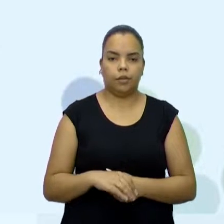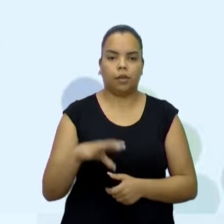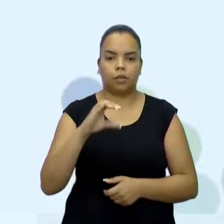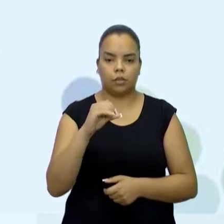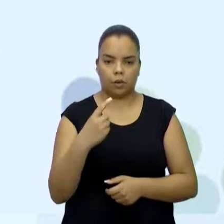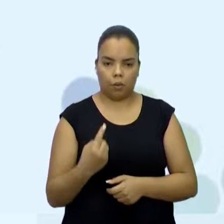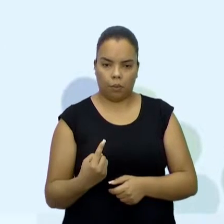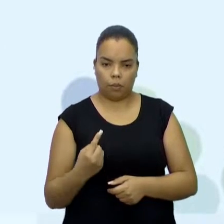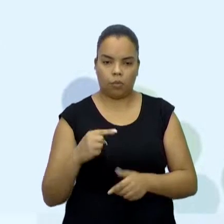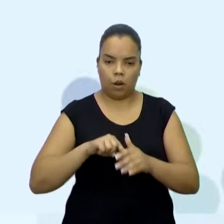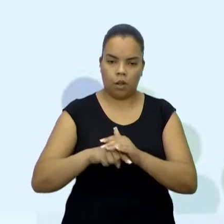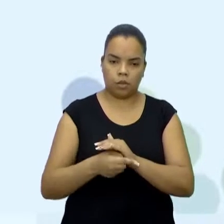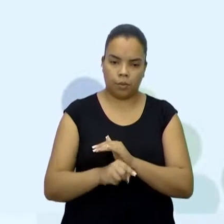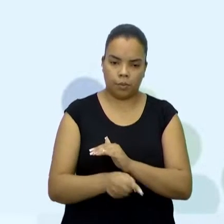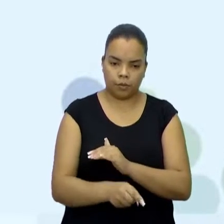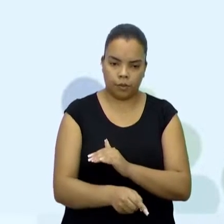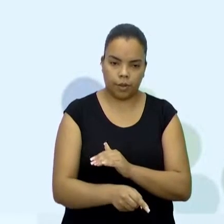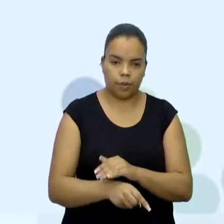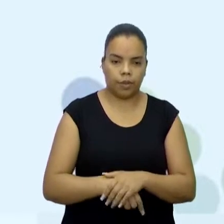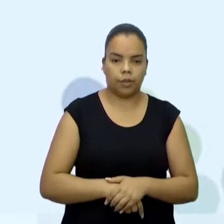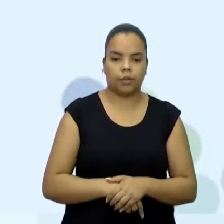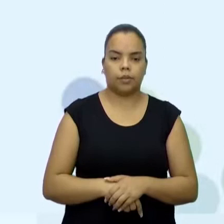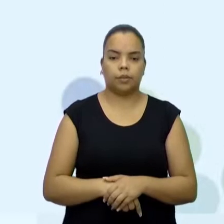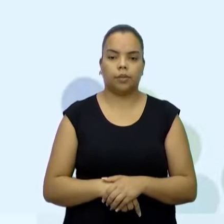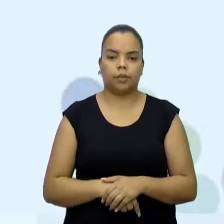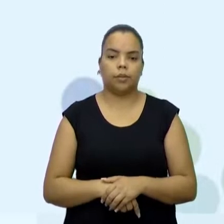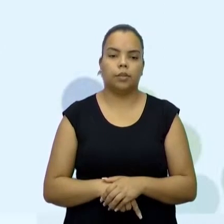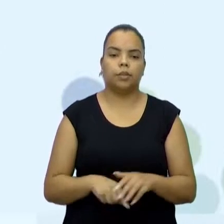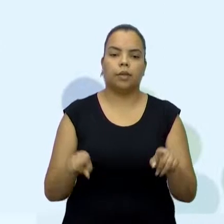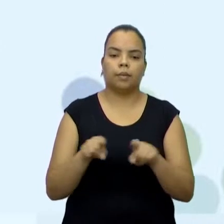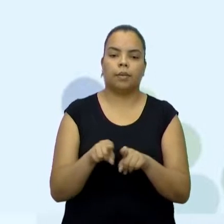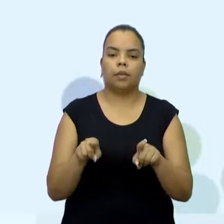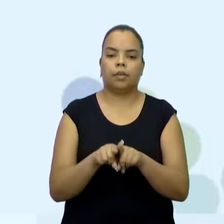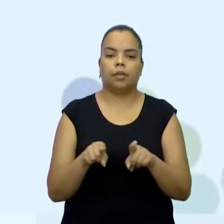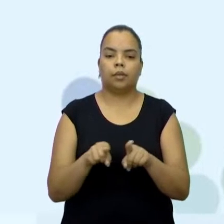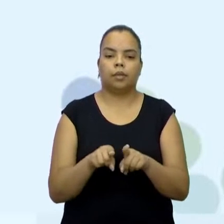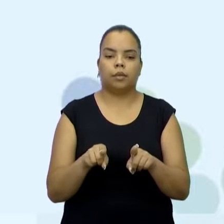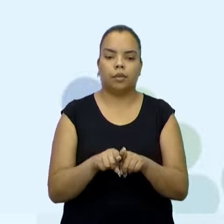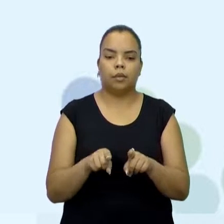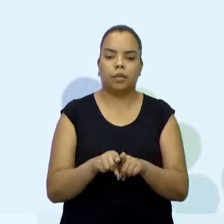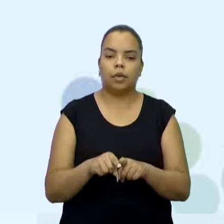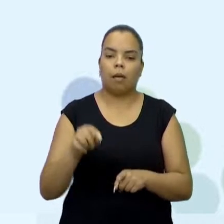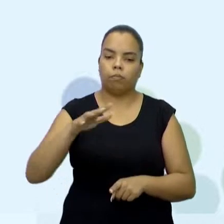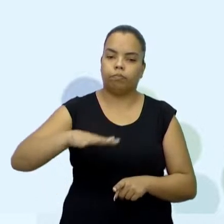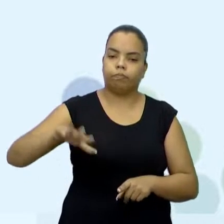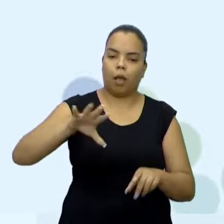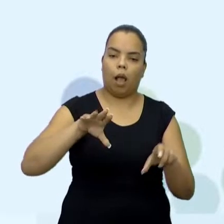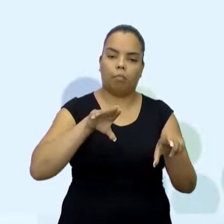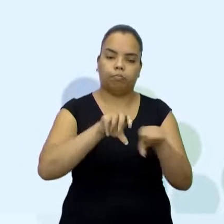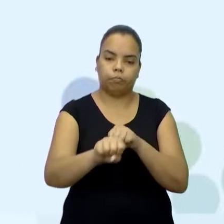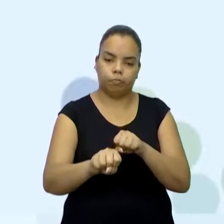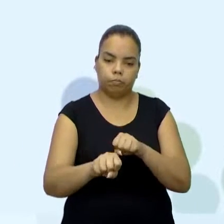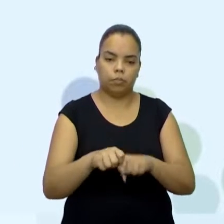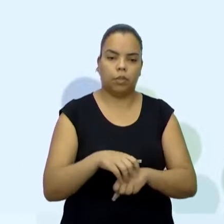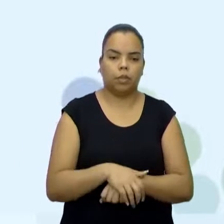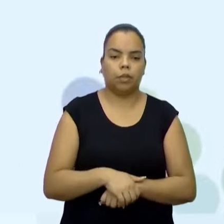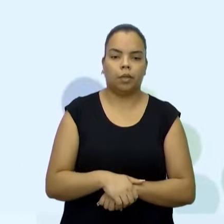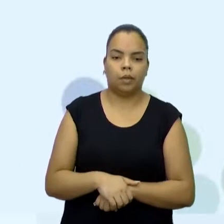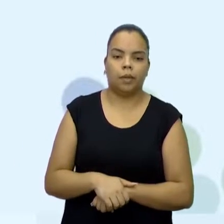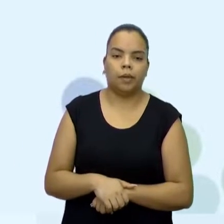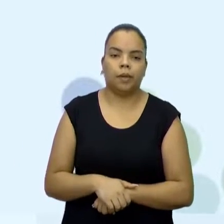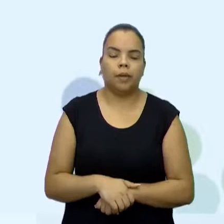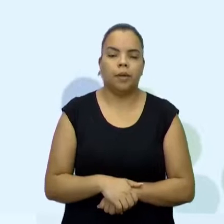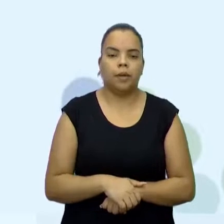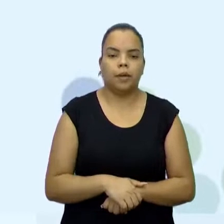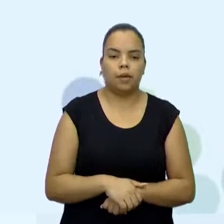EMIFLGG01 do nosso aprofundamento, aí habilidade trabalhada, e da formação geral básica, habilidade também muito importante